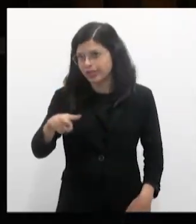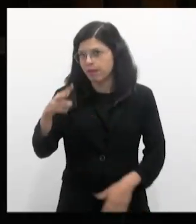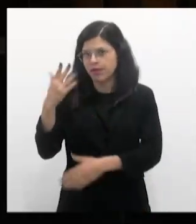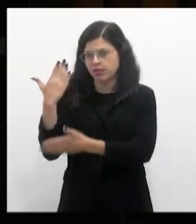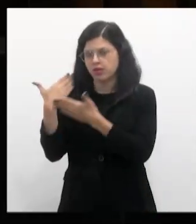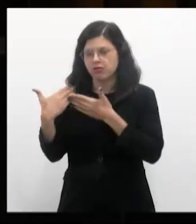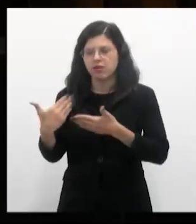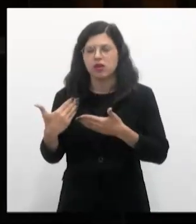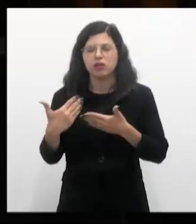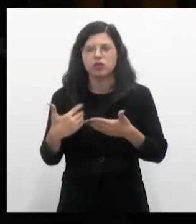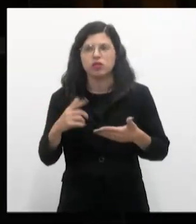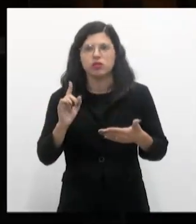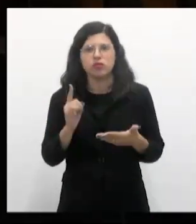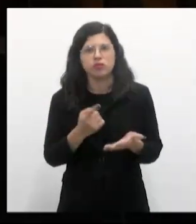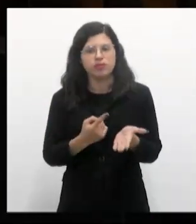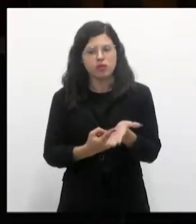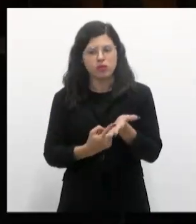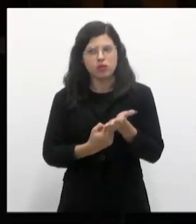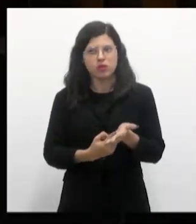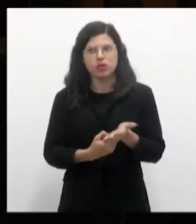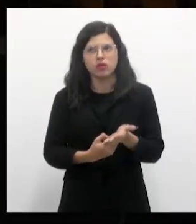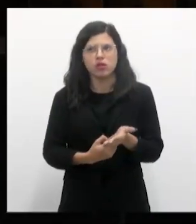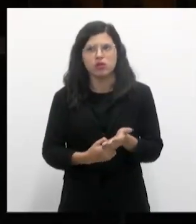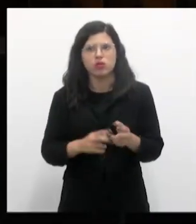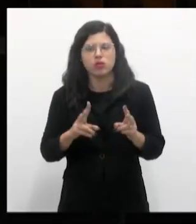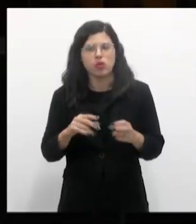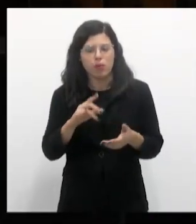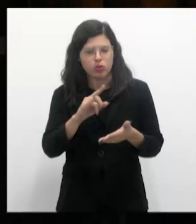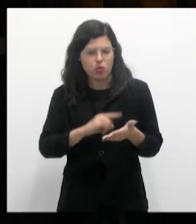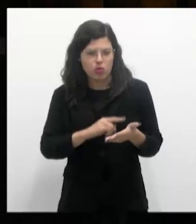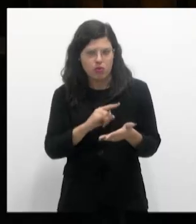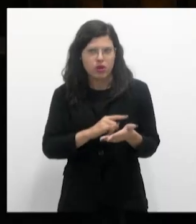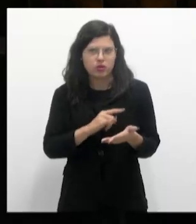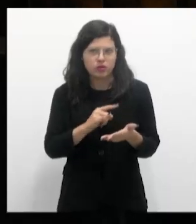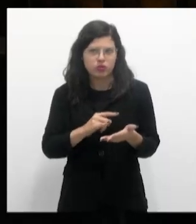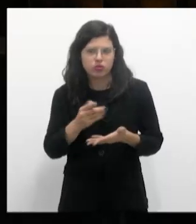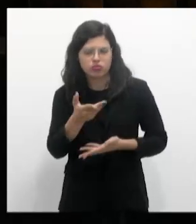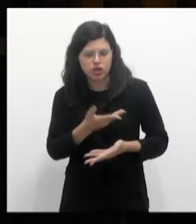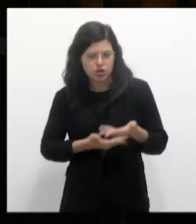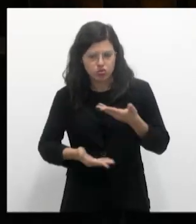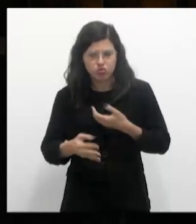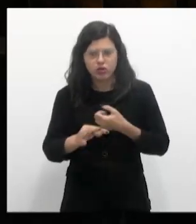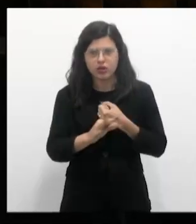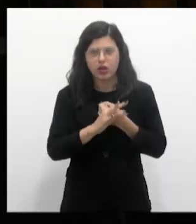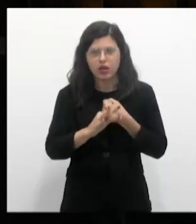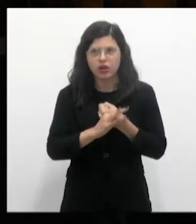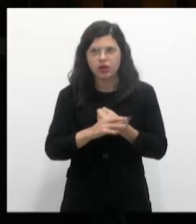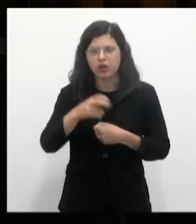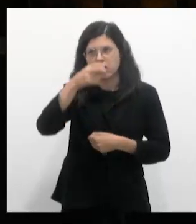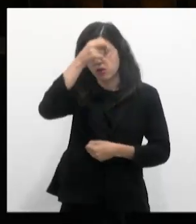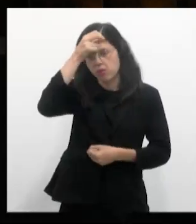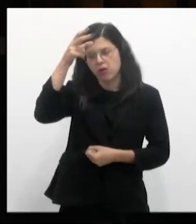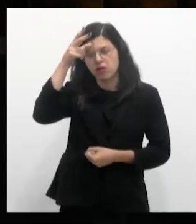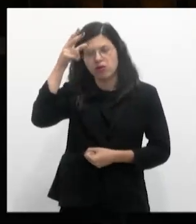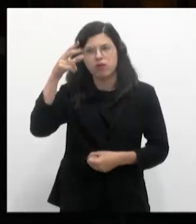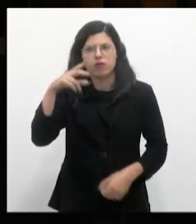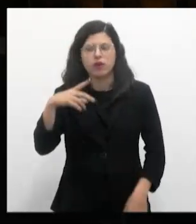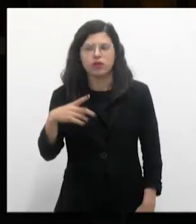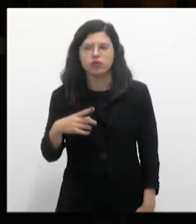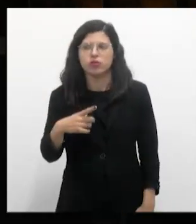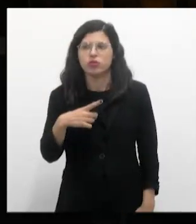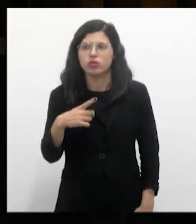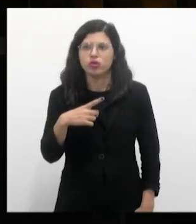tínhamos acordado sobre um termo de cooperação técnica que o prefeito